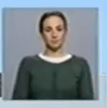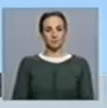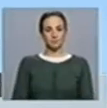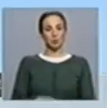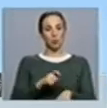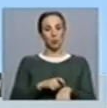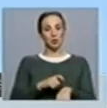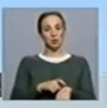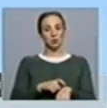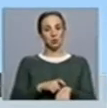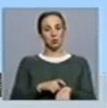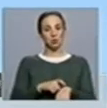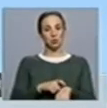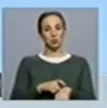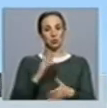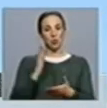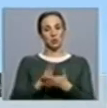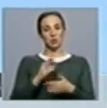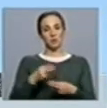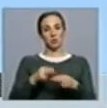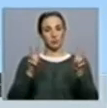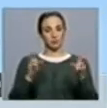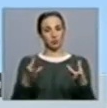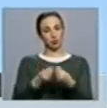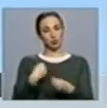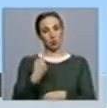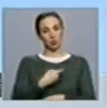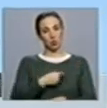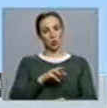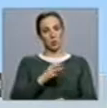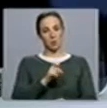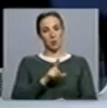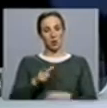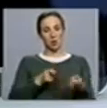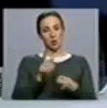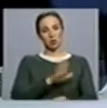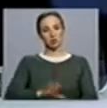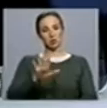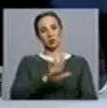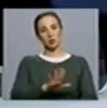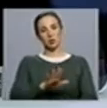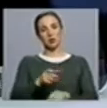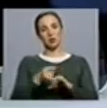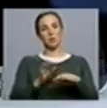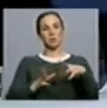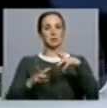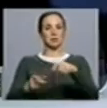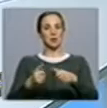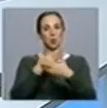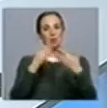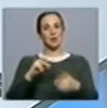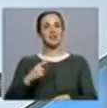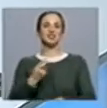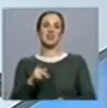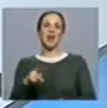Altura agora para a rubrica A Última Fronteira. Está connosco o Miguel Gonçalves, o Coordenador Nacional da Sociedade Planetária. Bom dia, Miguel. Bom dia, Cristiana.